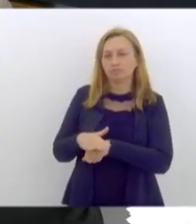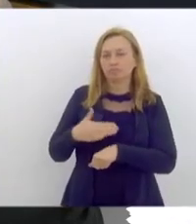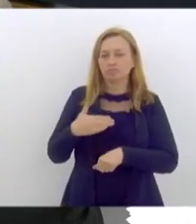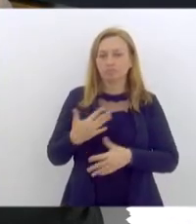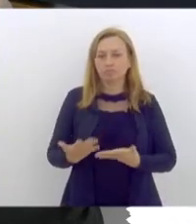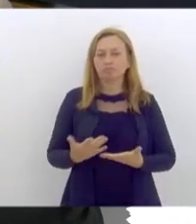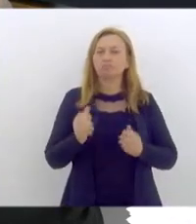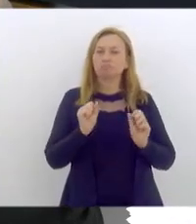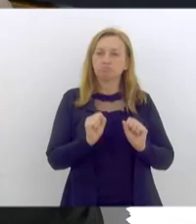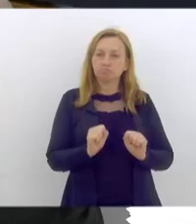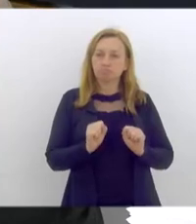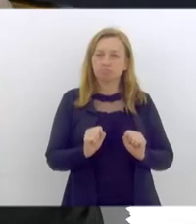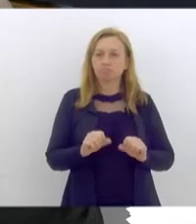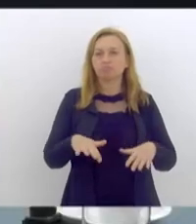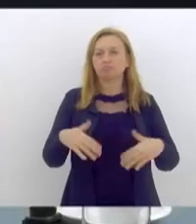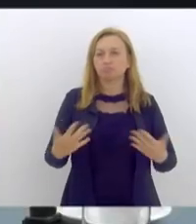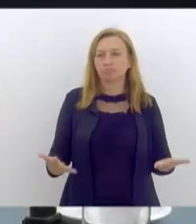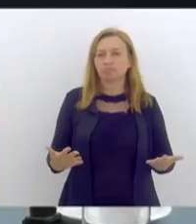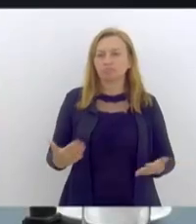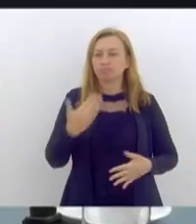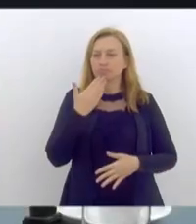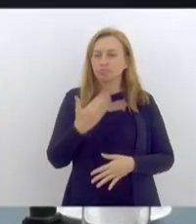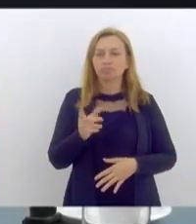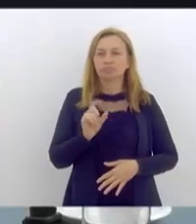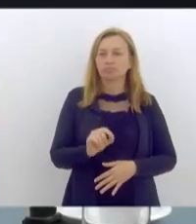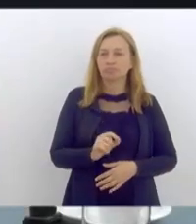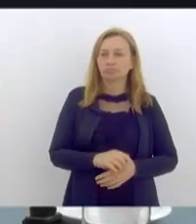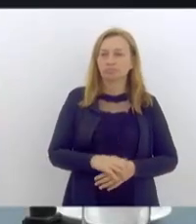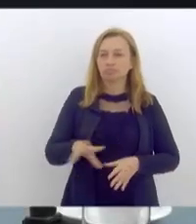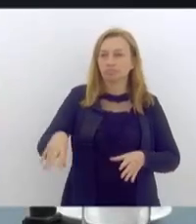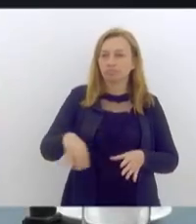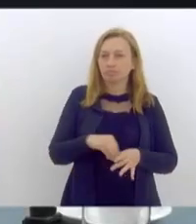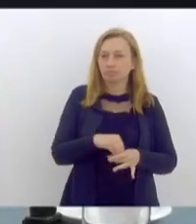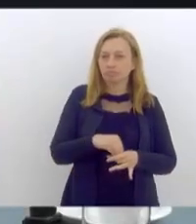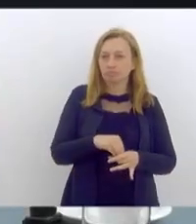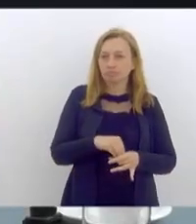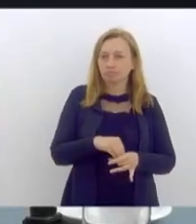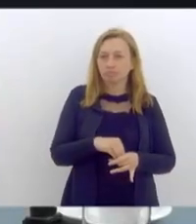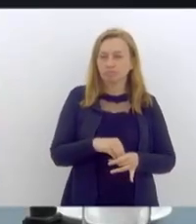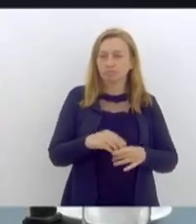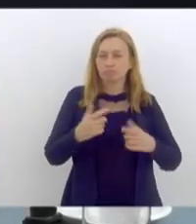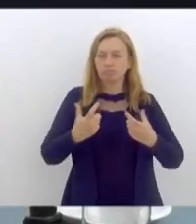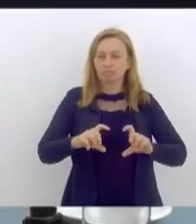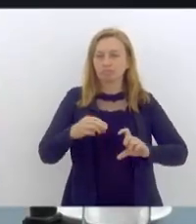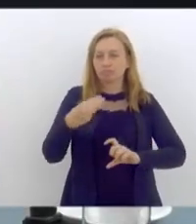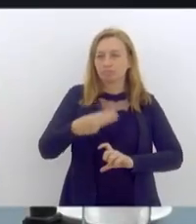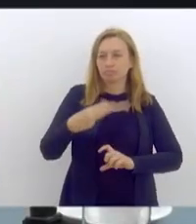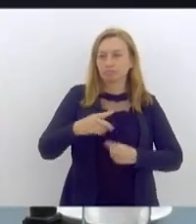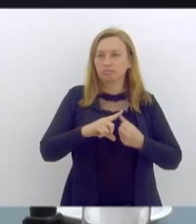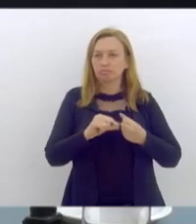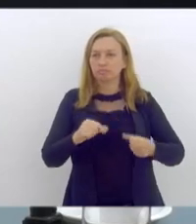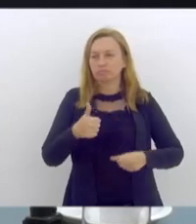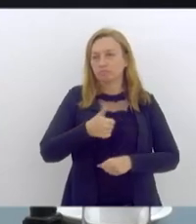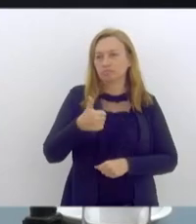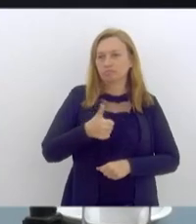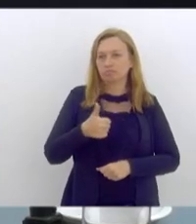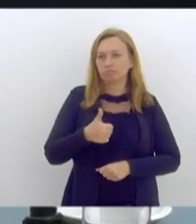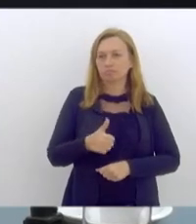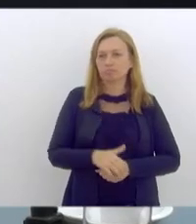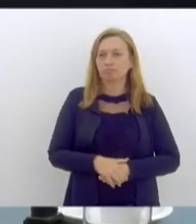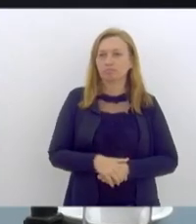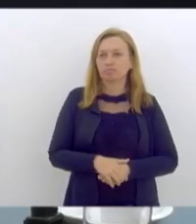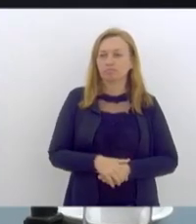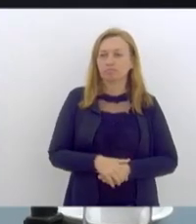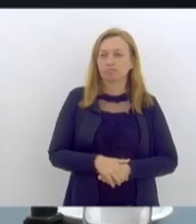que a gente poderia então sugerir que é dentro desse parágrafo terceiro aqui do artigo primeiro que